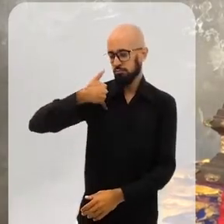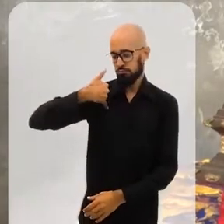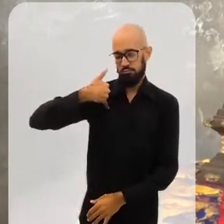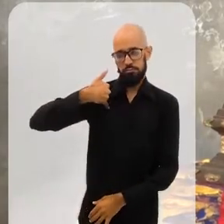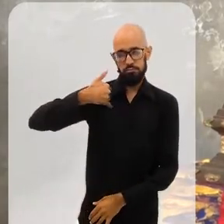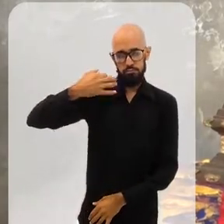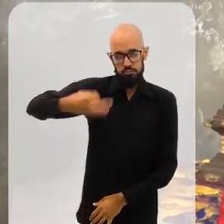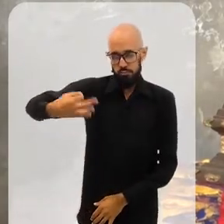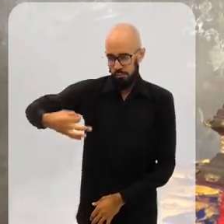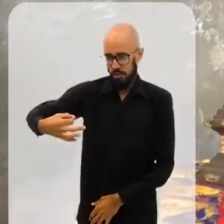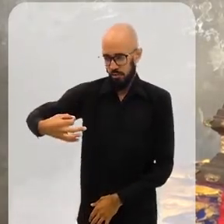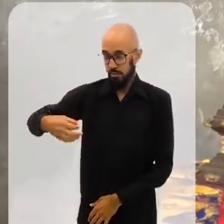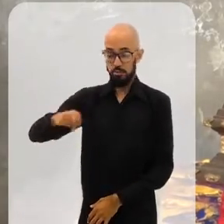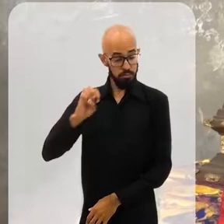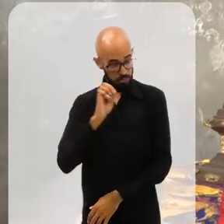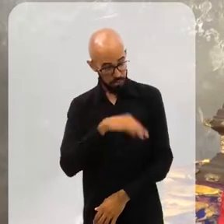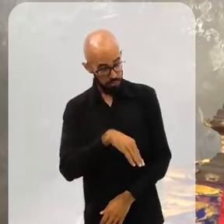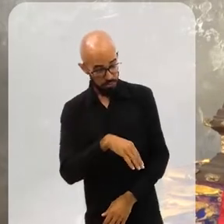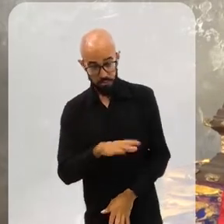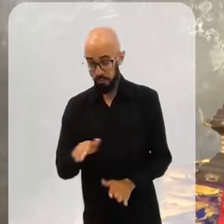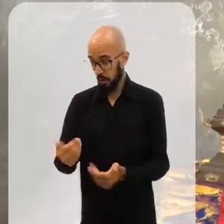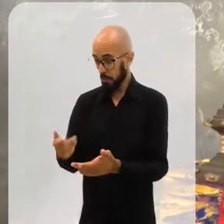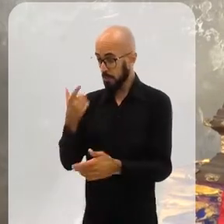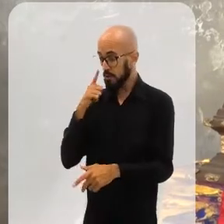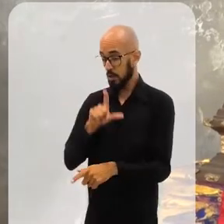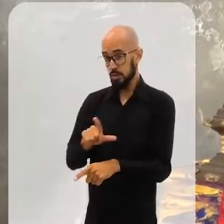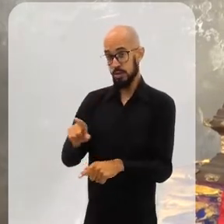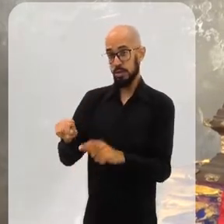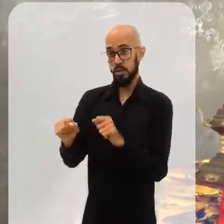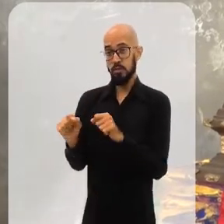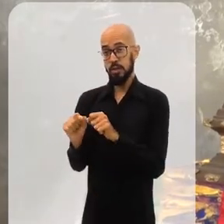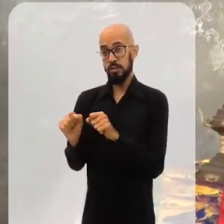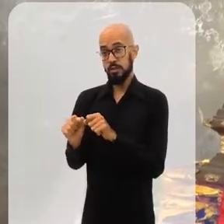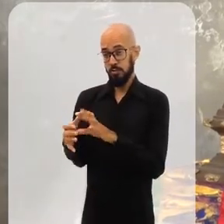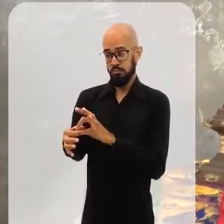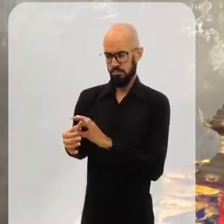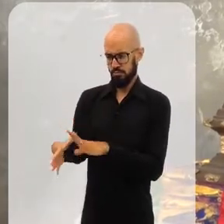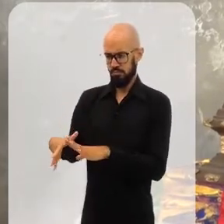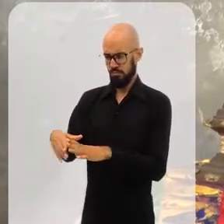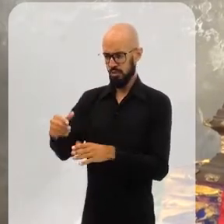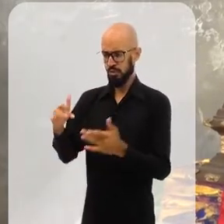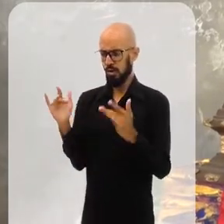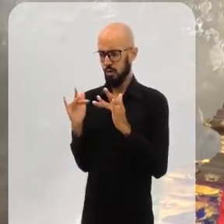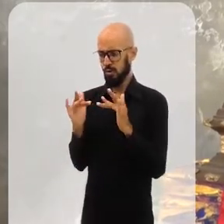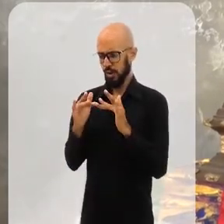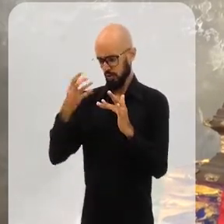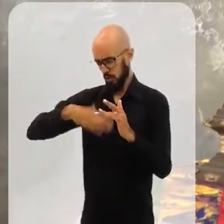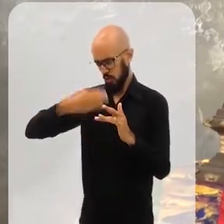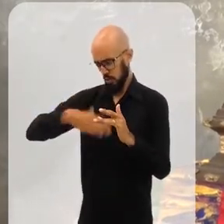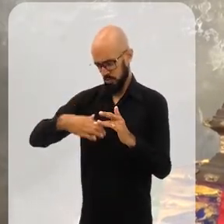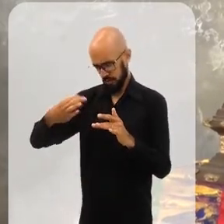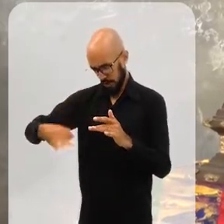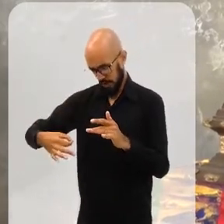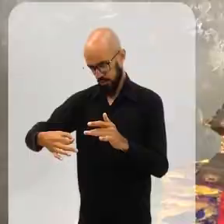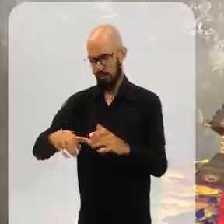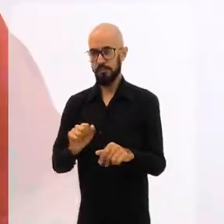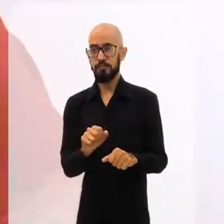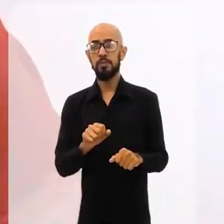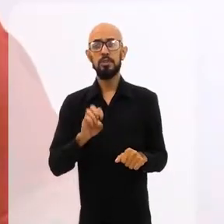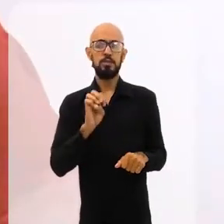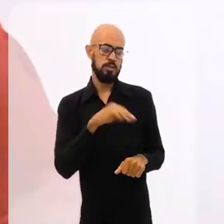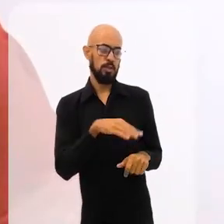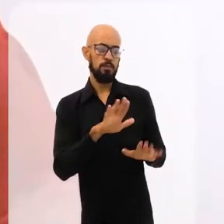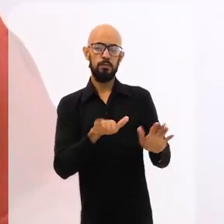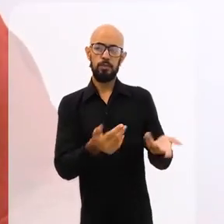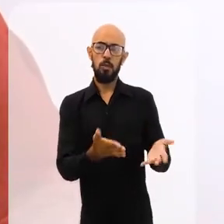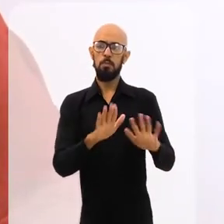à vaidade. Sim. Para que você consiga fazer um desapego e lidar justamente com o corpo e com o espírito somente. Sim. É agora, isso? O